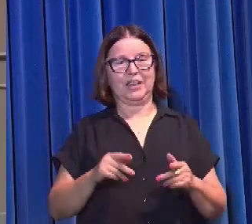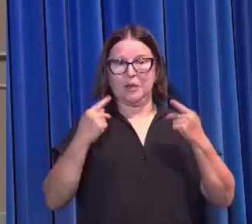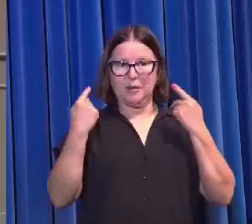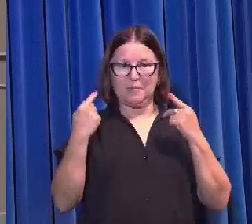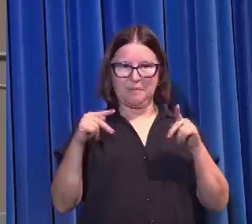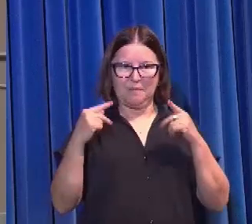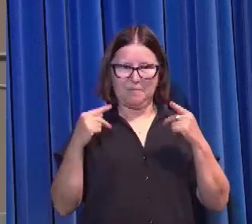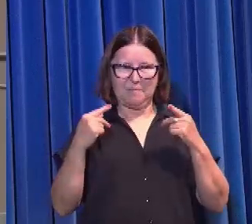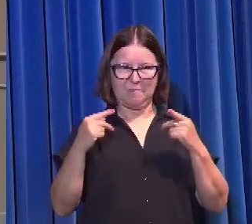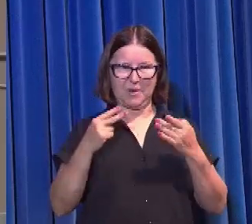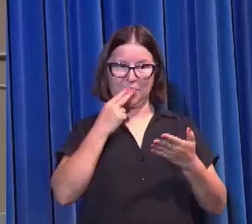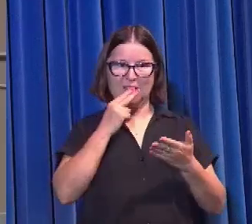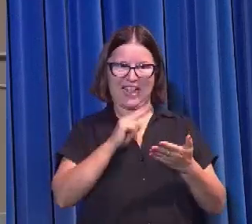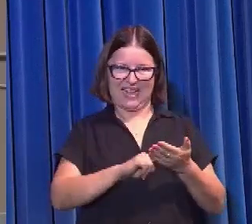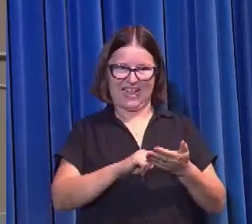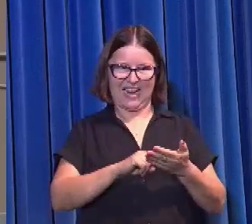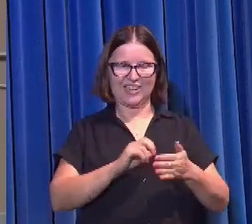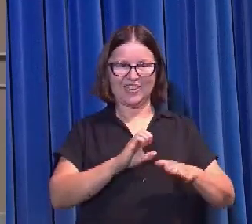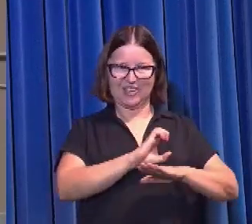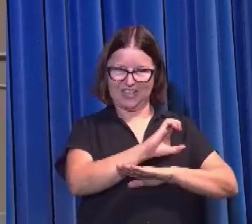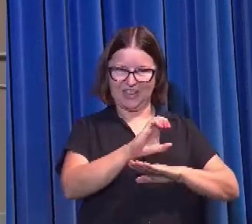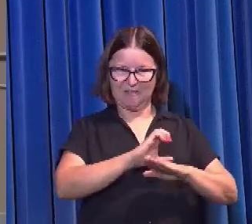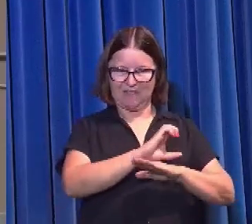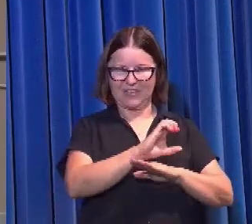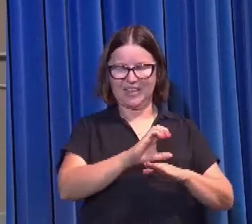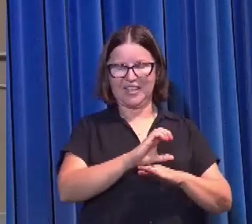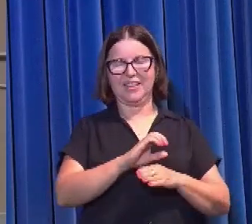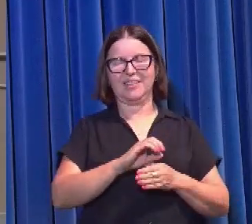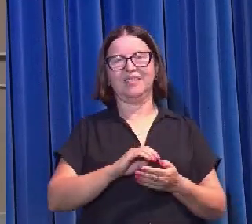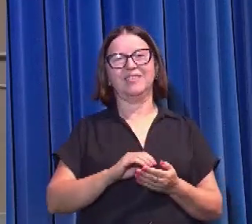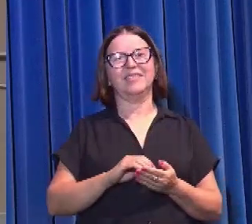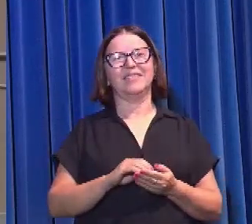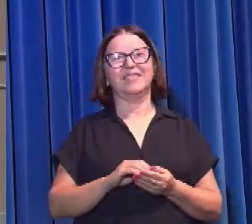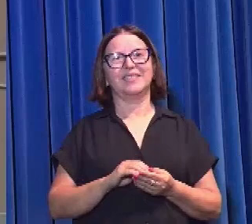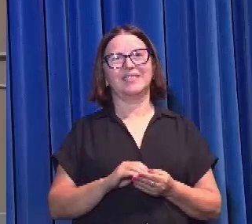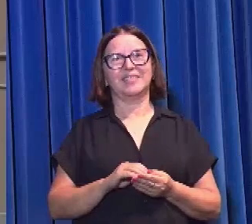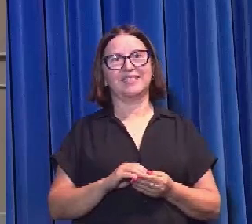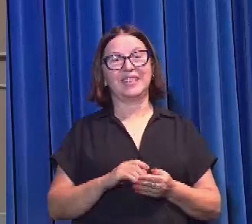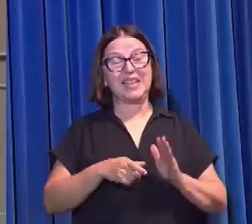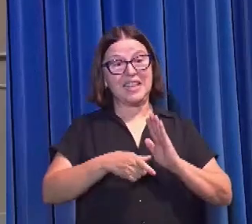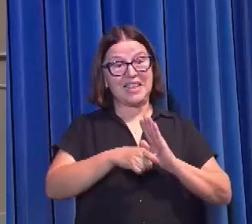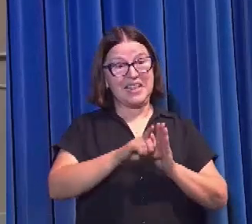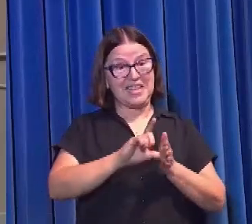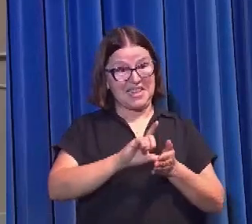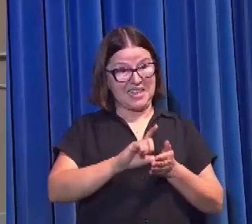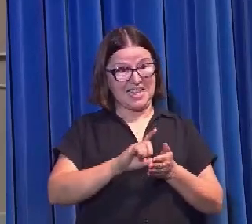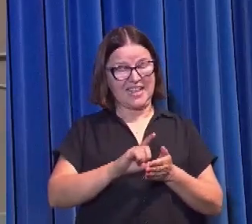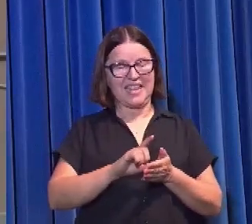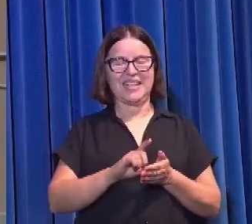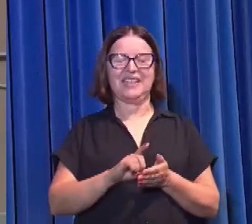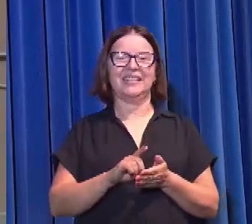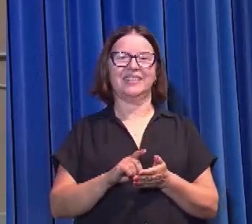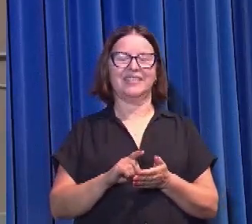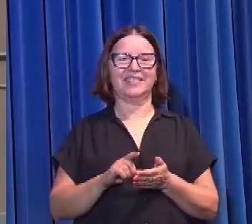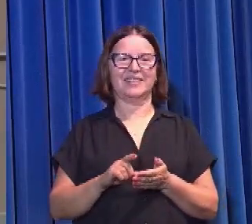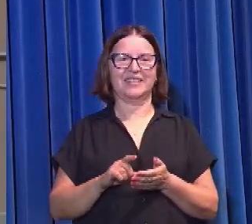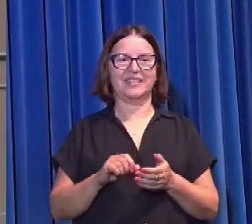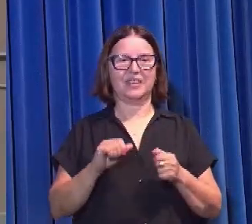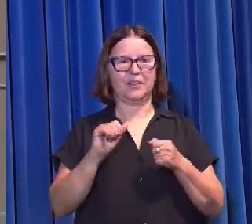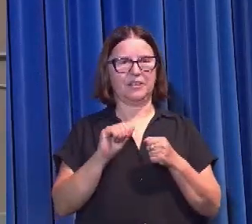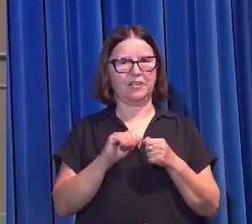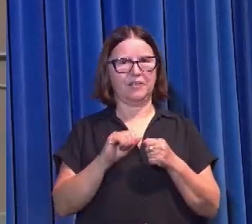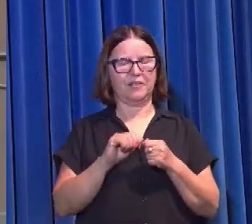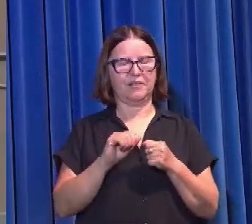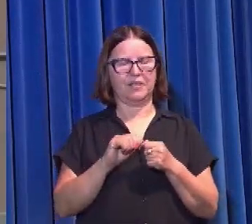todos tiveram a oportunidade de ver. E ele, antes de fazer a exposição, ele fez uma